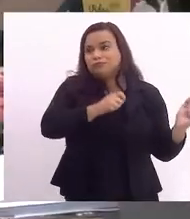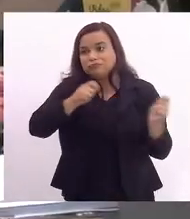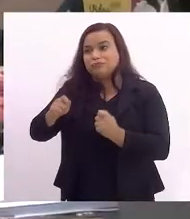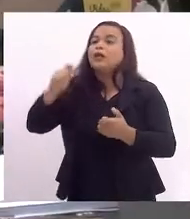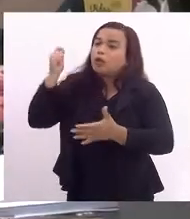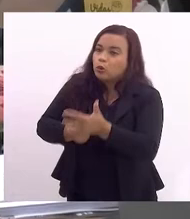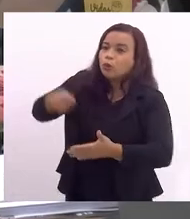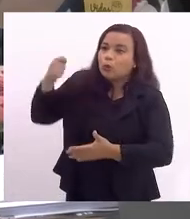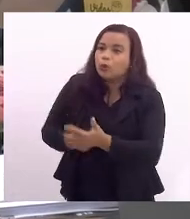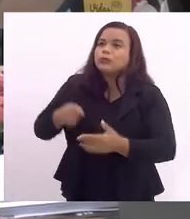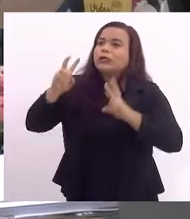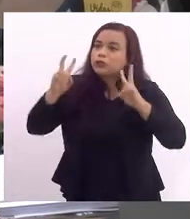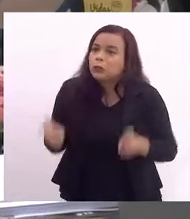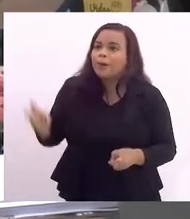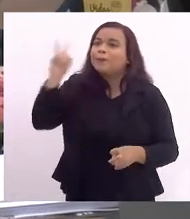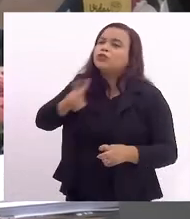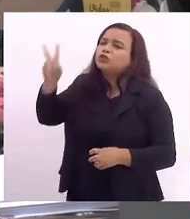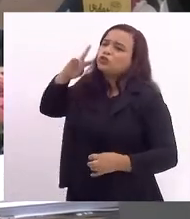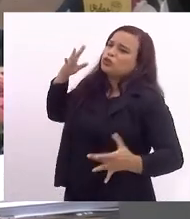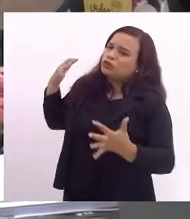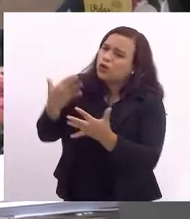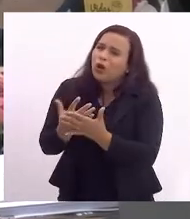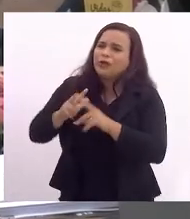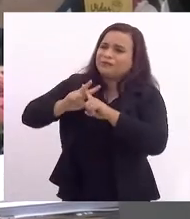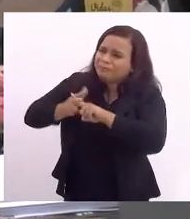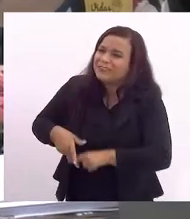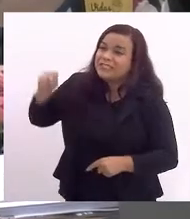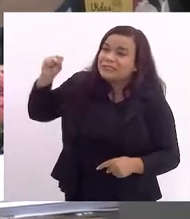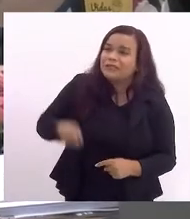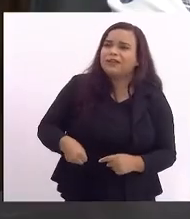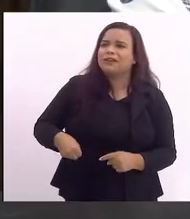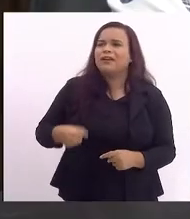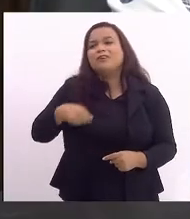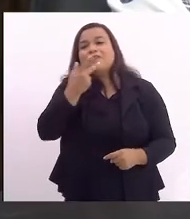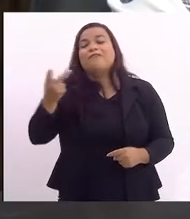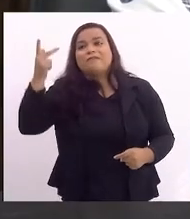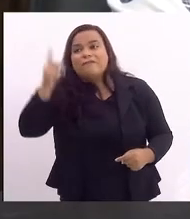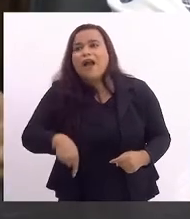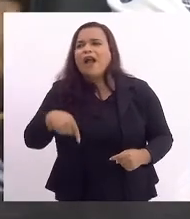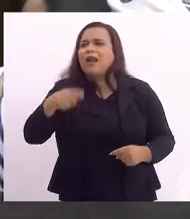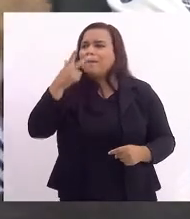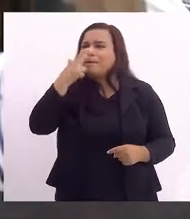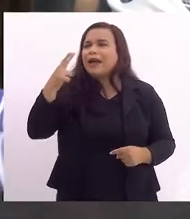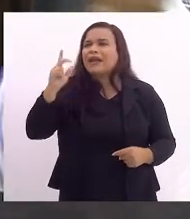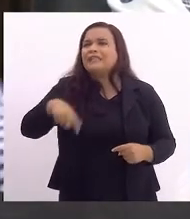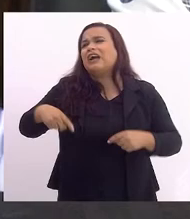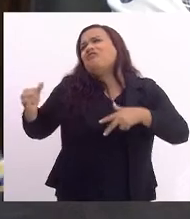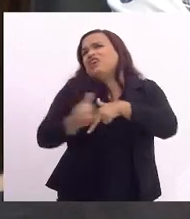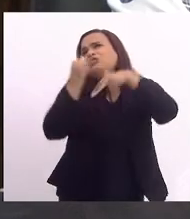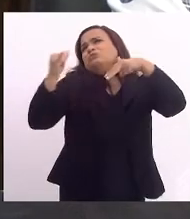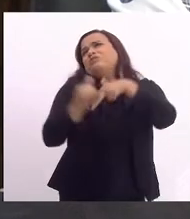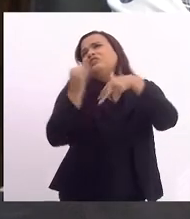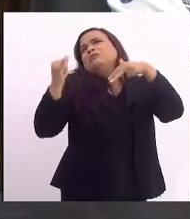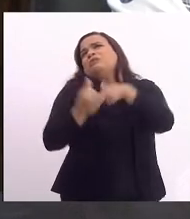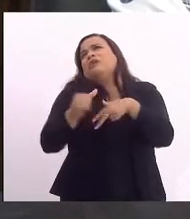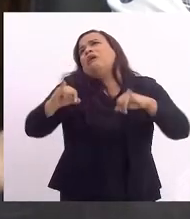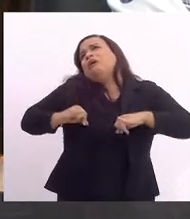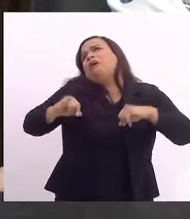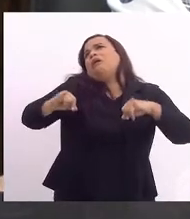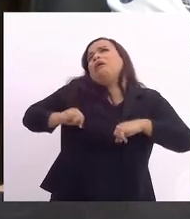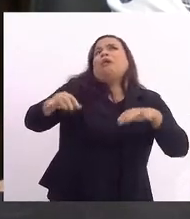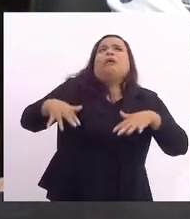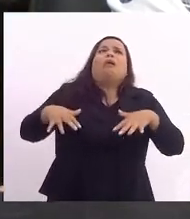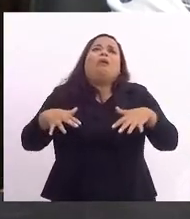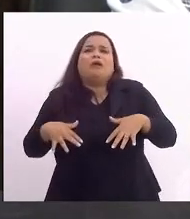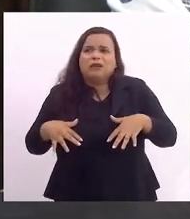reparação histórica, sim. É sobre aquilo que eles dizem para a gente só está fazendo um processo de revitimização da gente mesmo. Eu falo, cara,